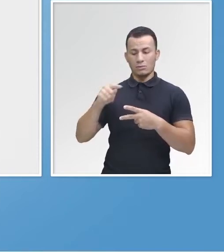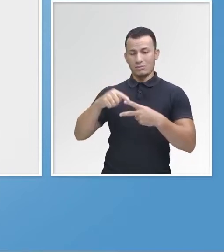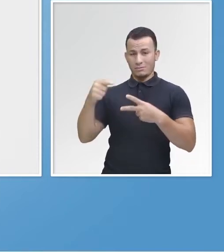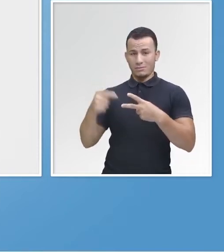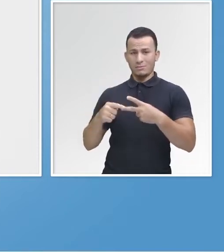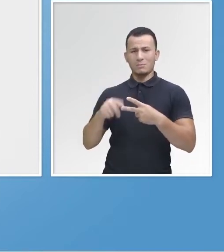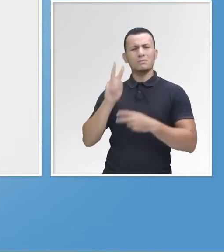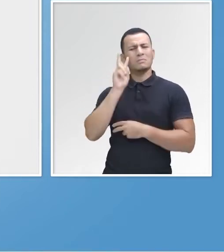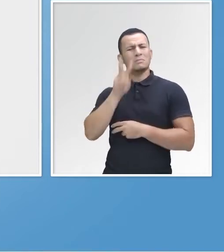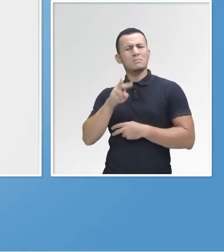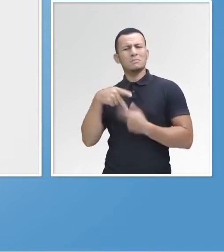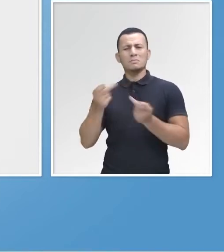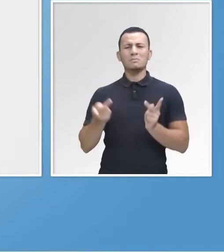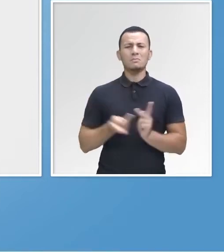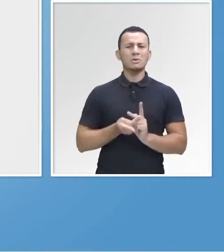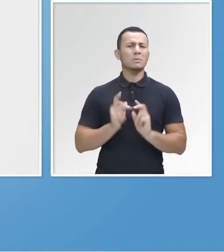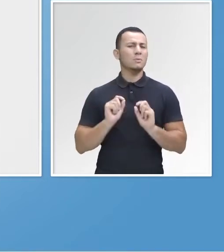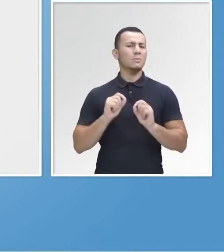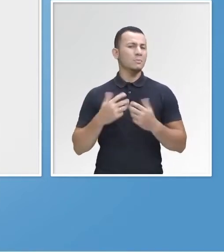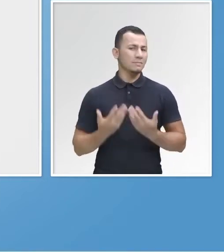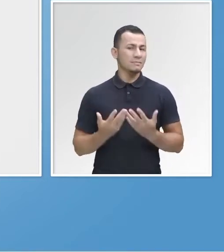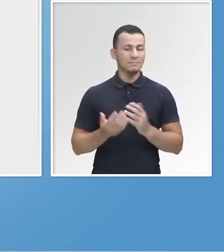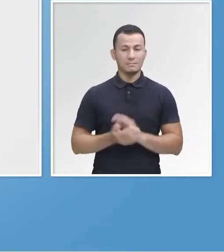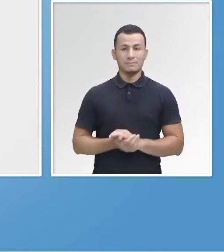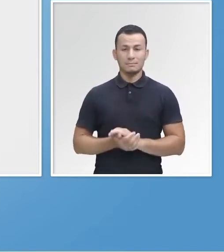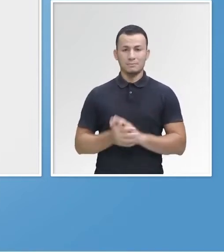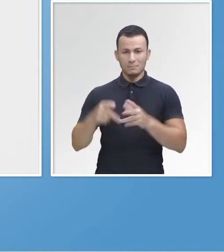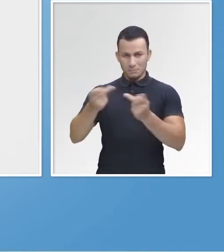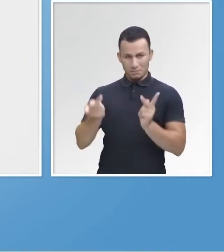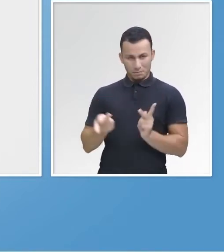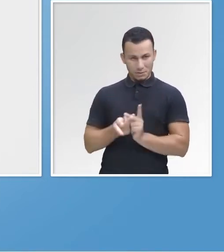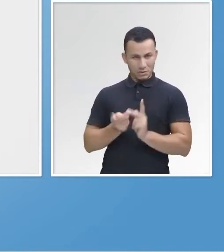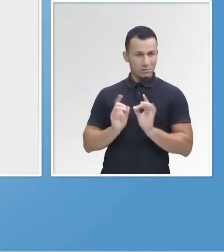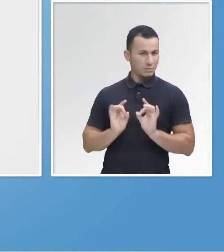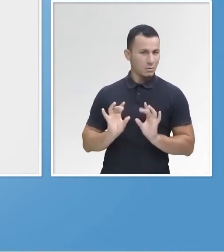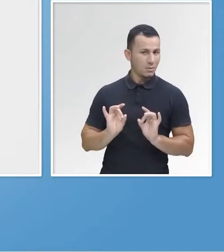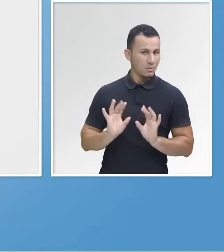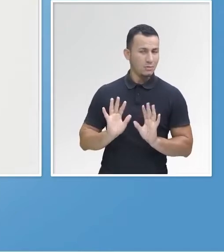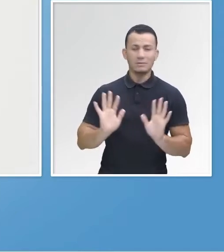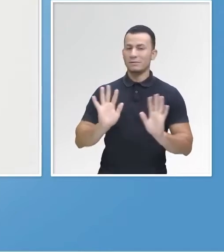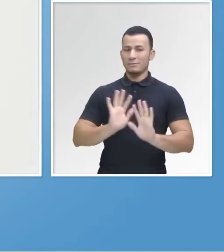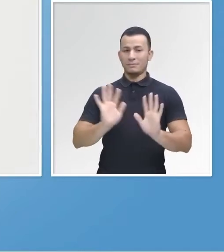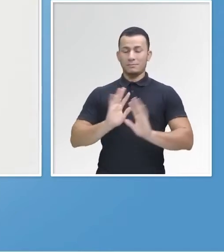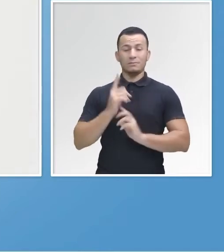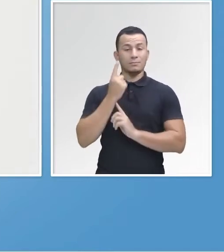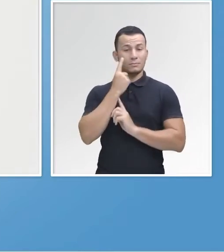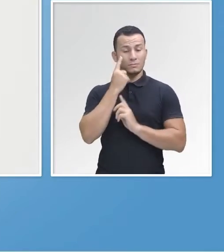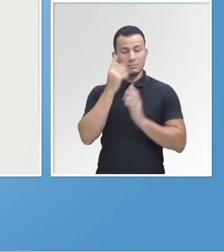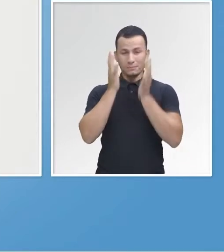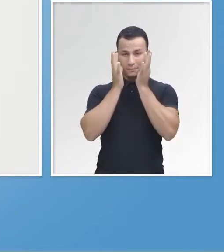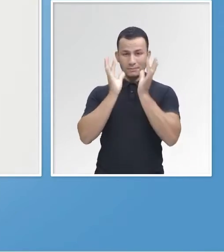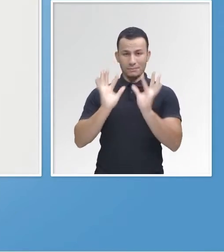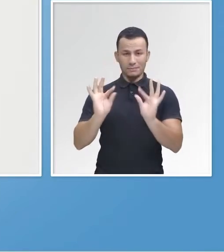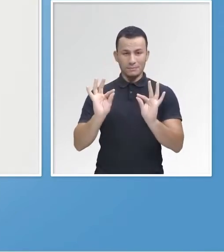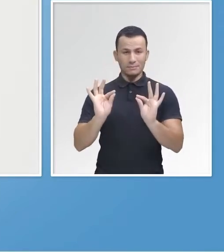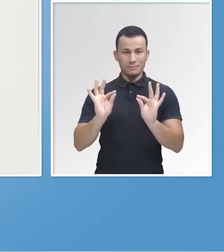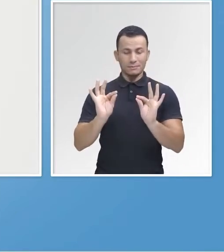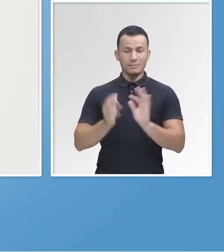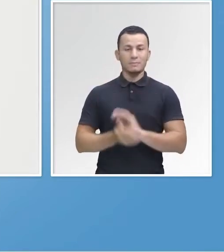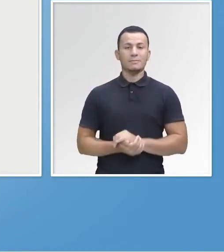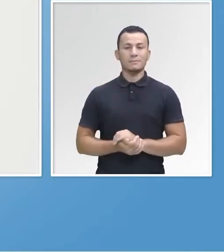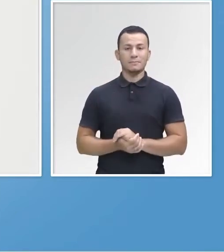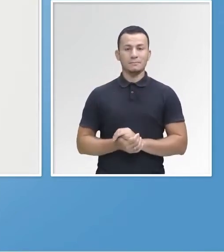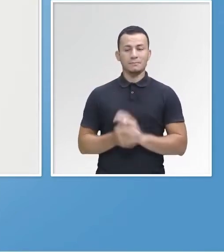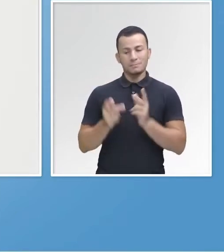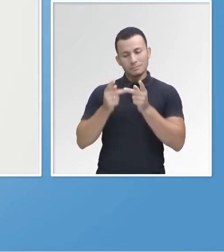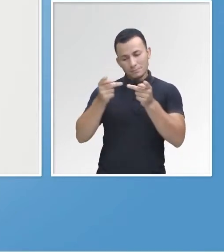correto Tá bom mas aí né só uma pizza vamos olhar aqui a pizza e somos olhar mais um pouco